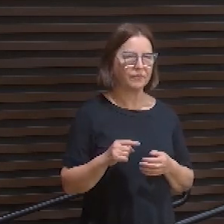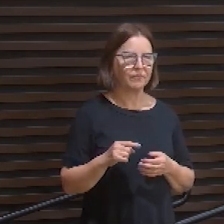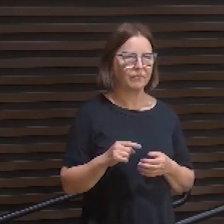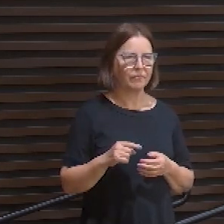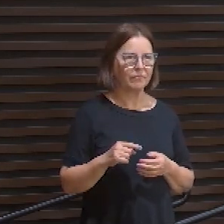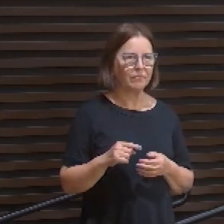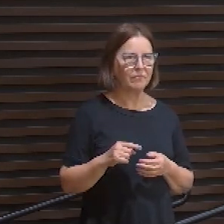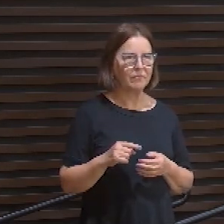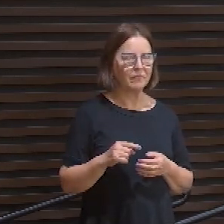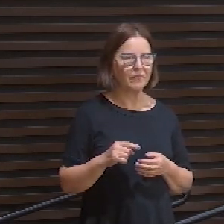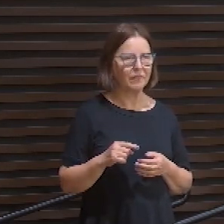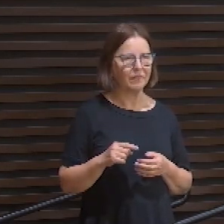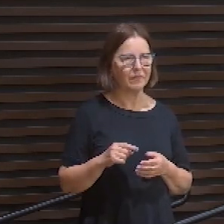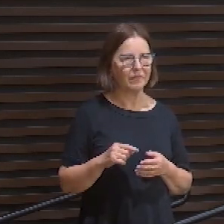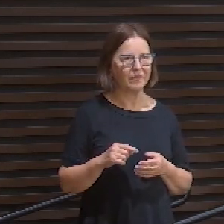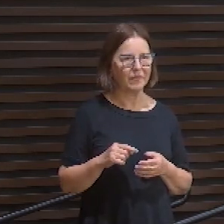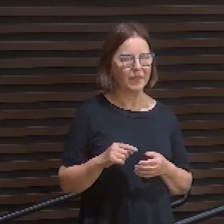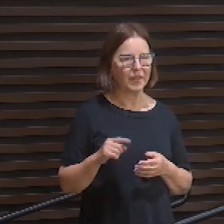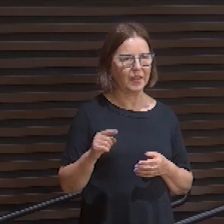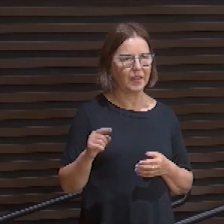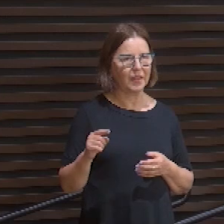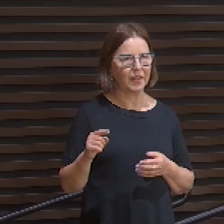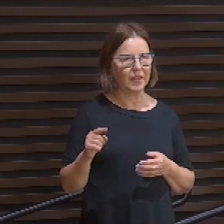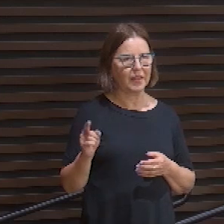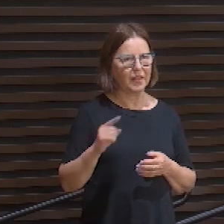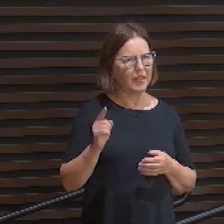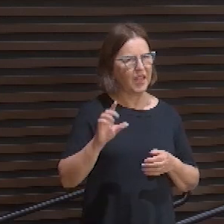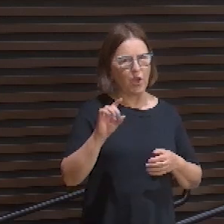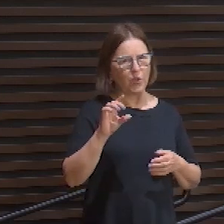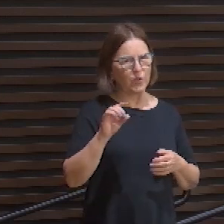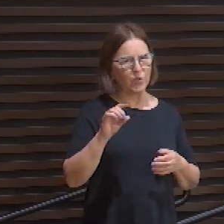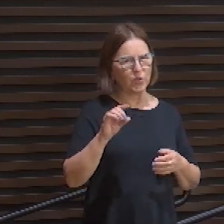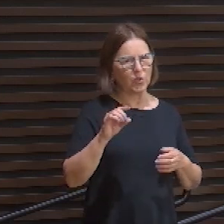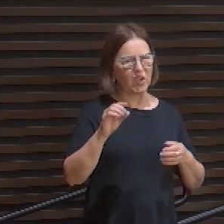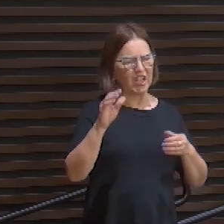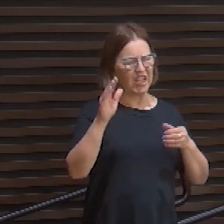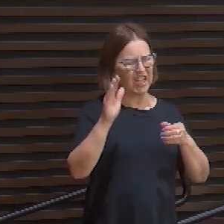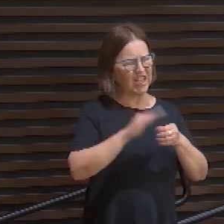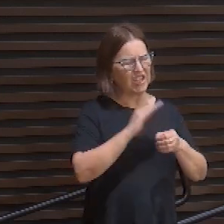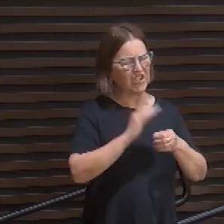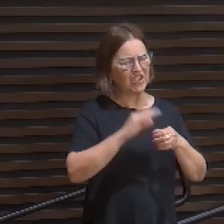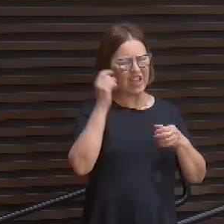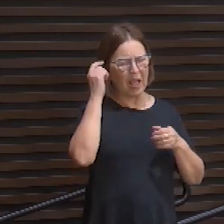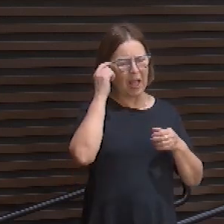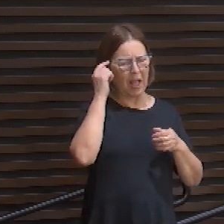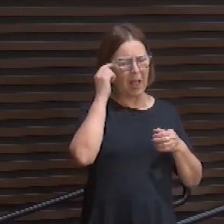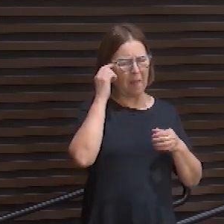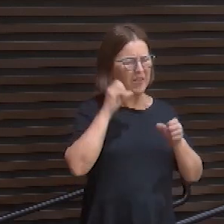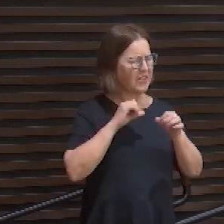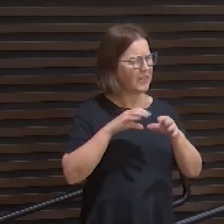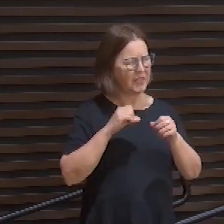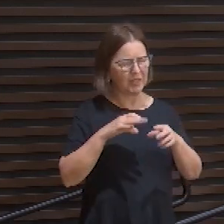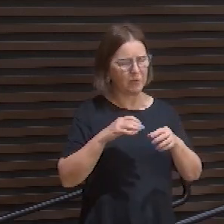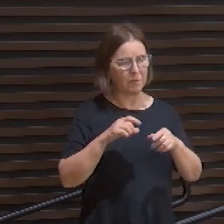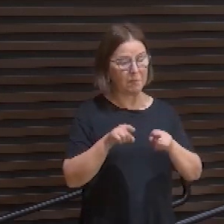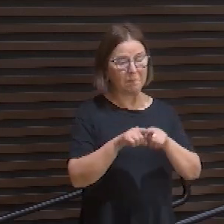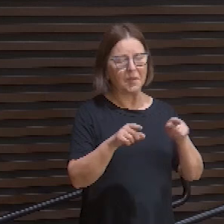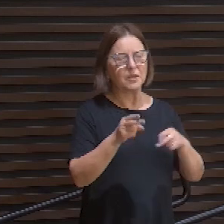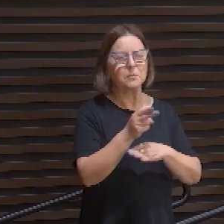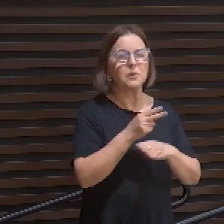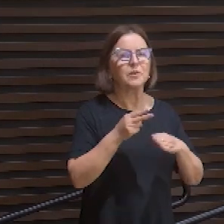a mente de doutrina, de teologia, e procurarmos conhecer a intimidade